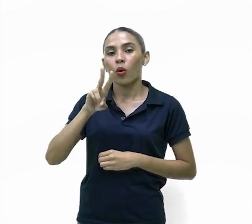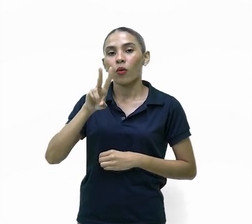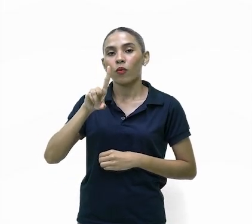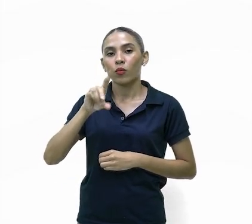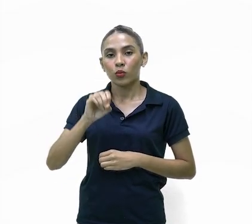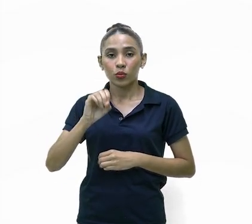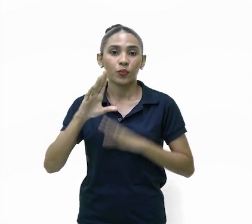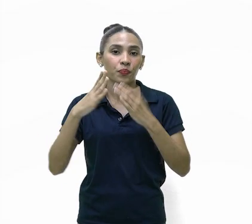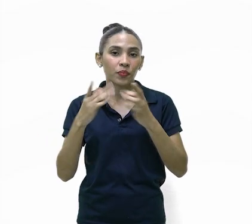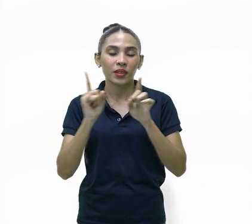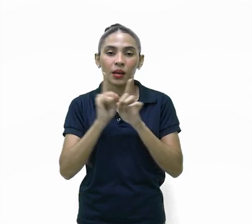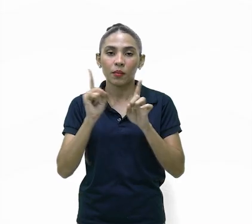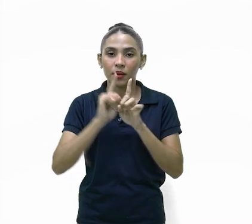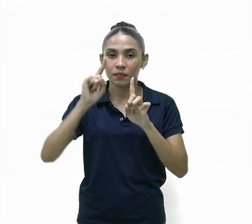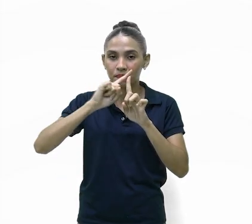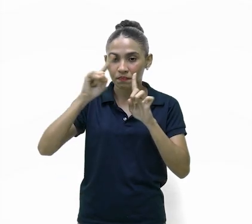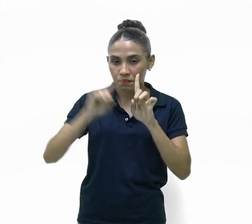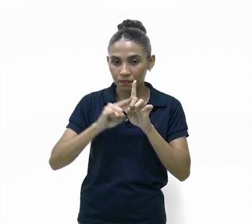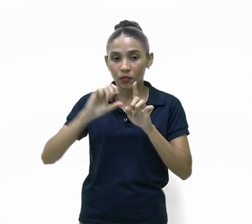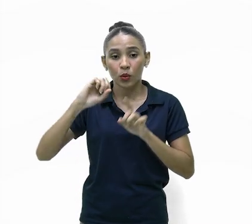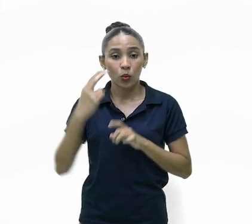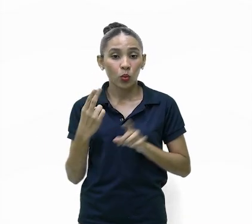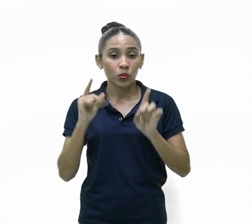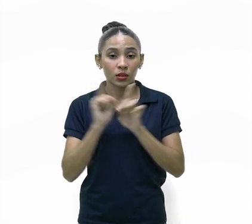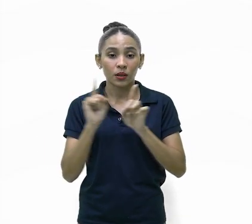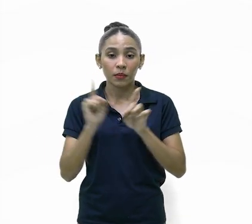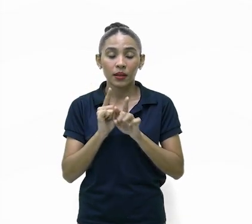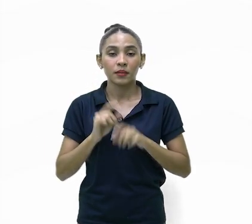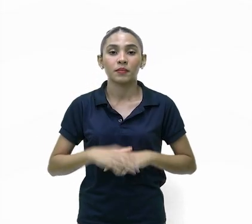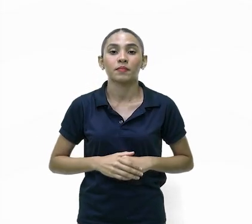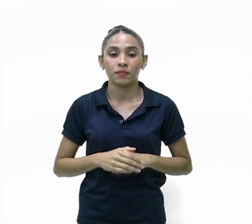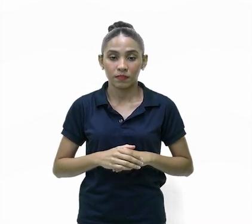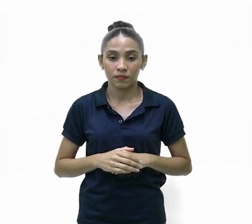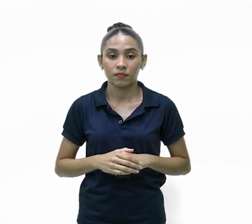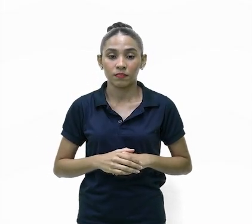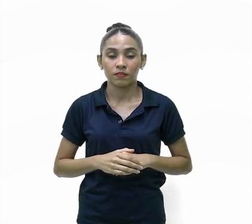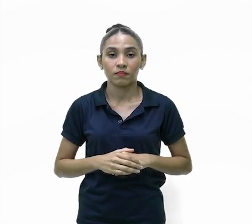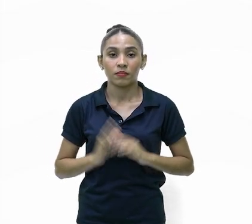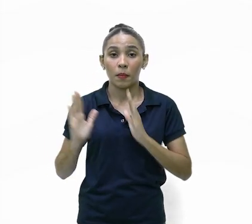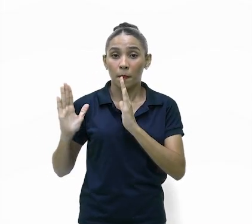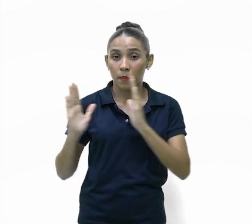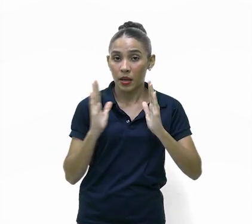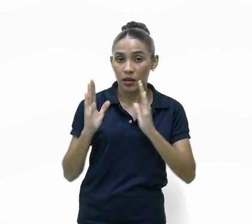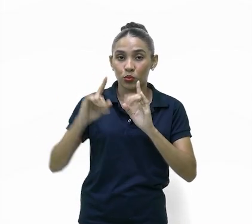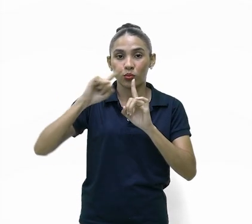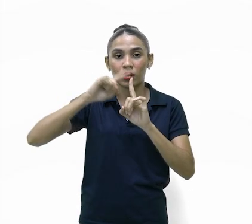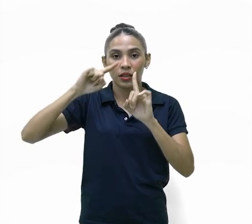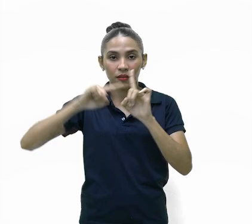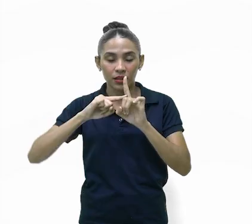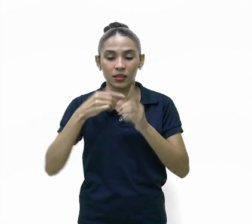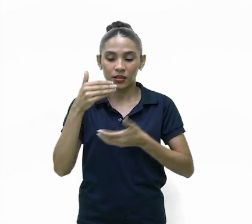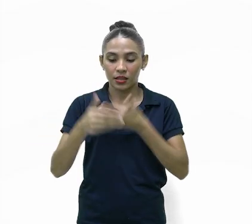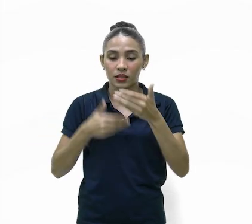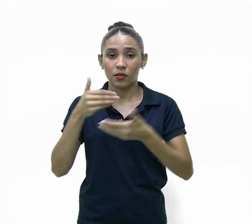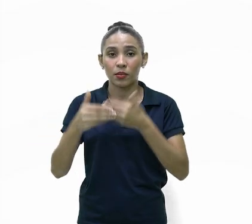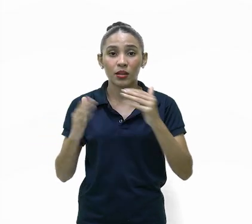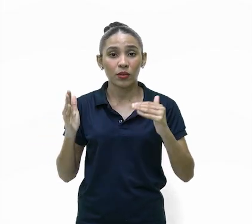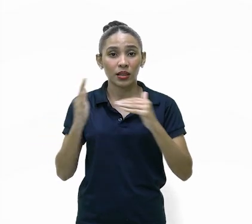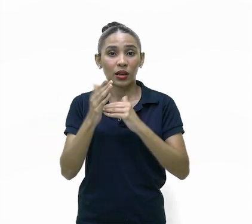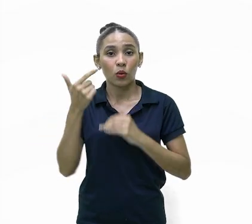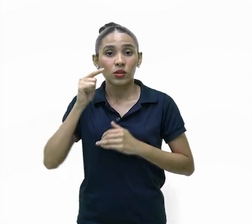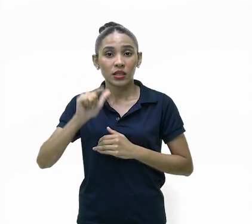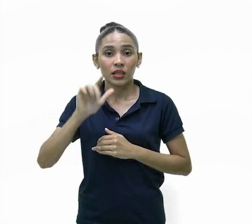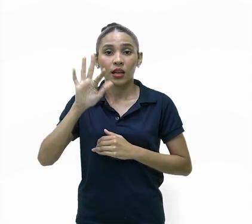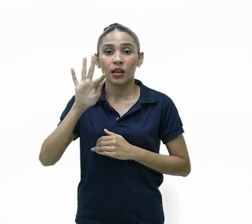a concepção do indivíduo ou durante a formação dele na sua fase embrionária, né, no seu desenvolvimento até chegar a